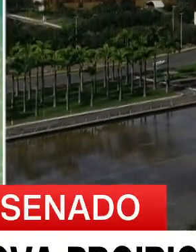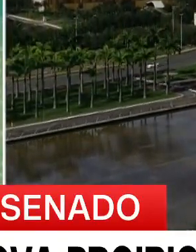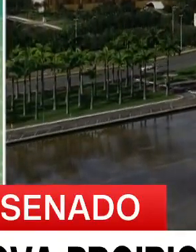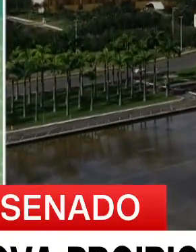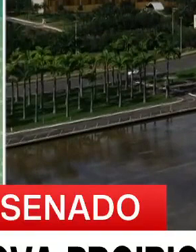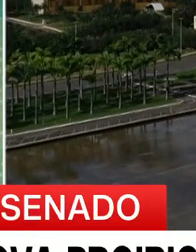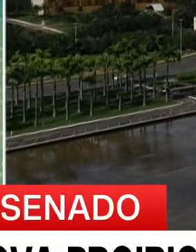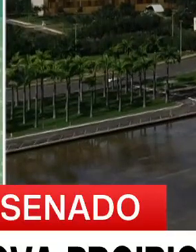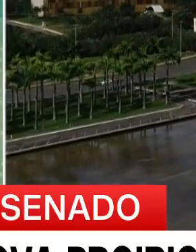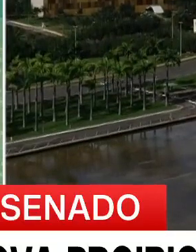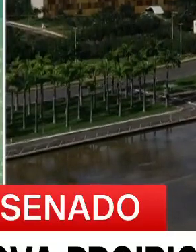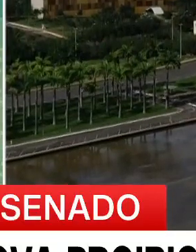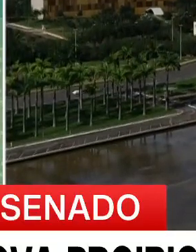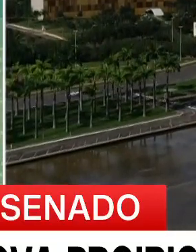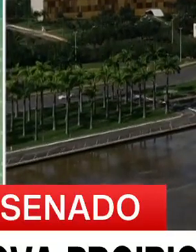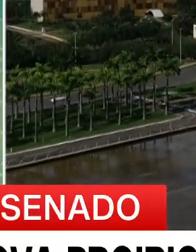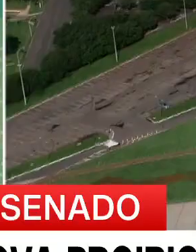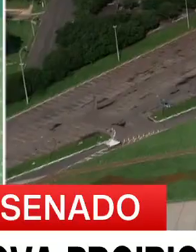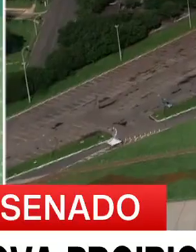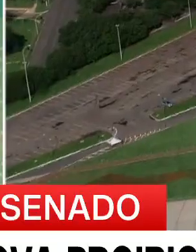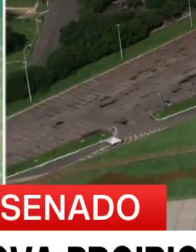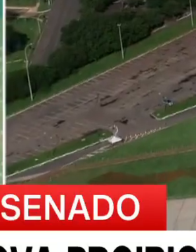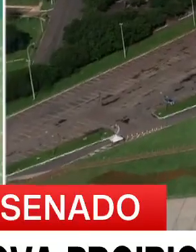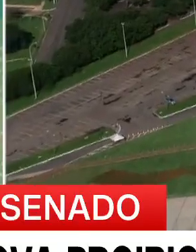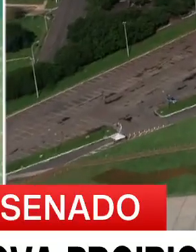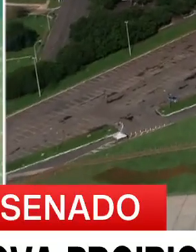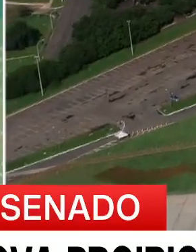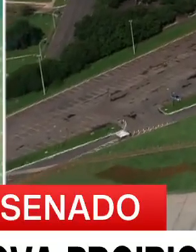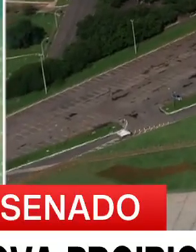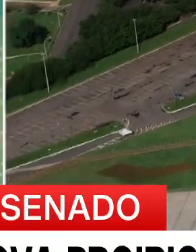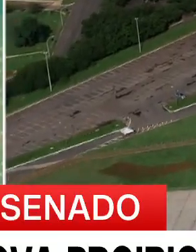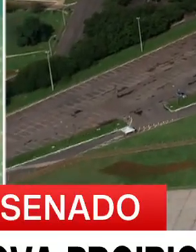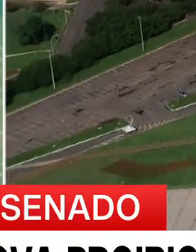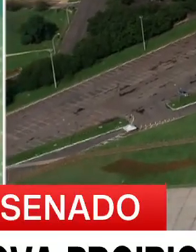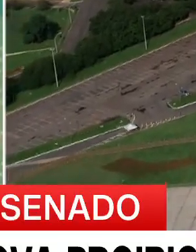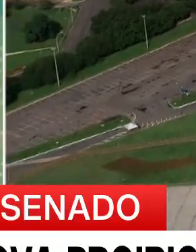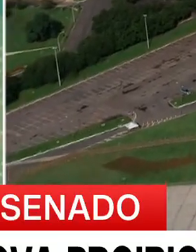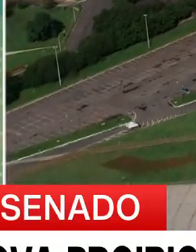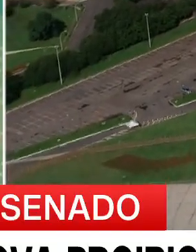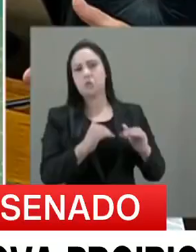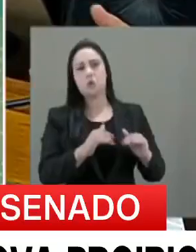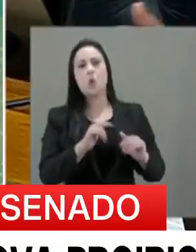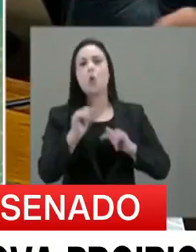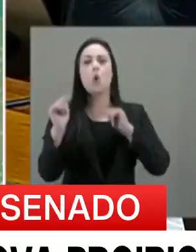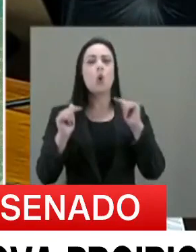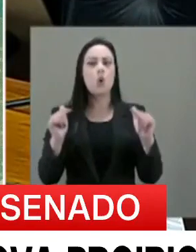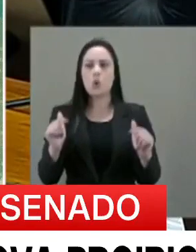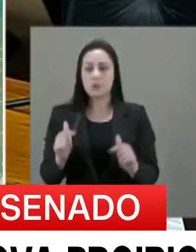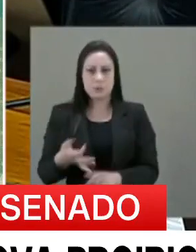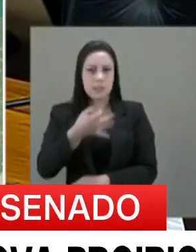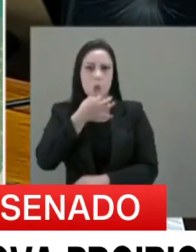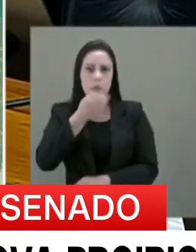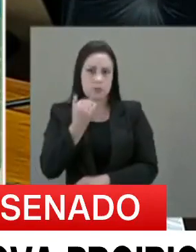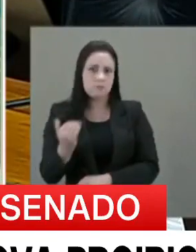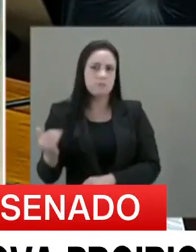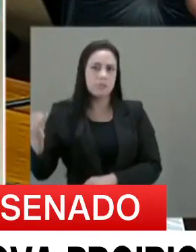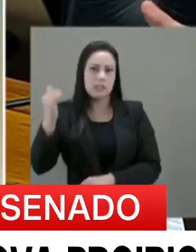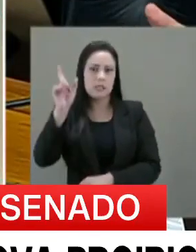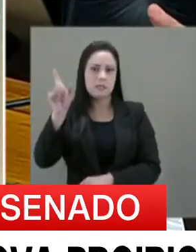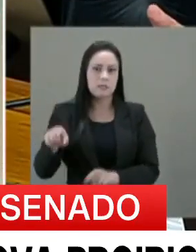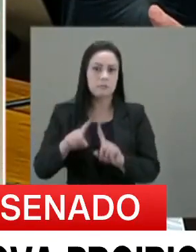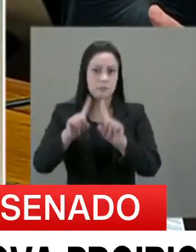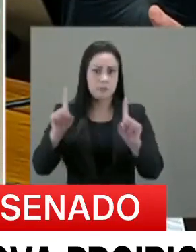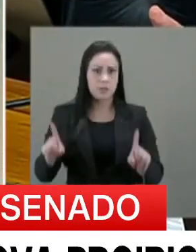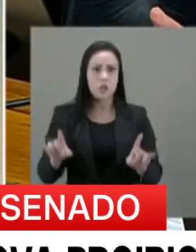esclarecimentos na hora da contratação por meio da empresa e também maior divulgação dos direitos dos trabalhadores. Esse projeto